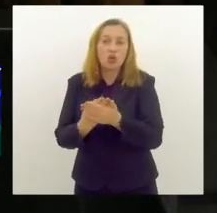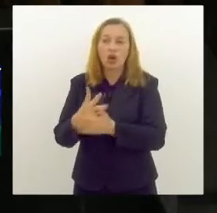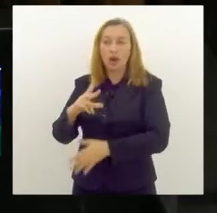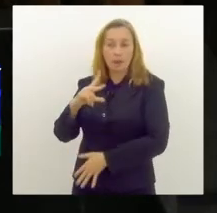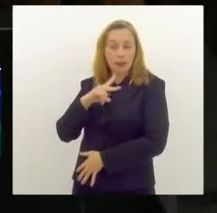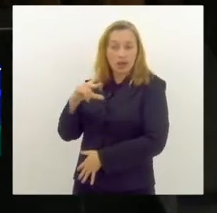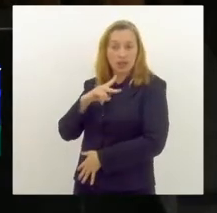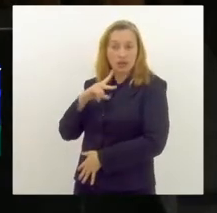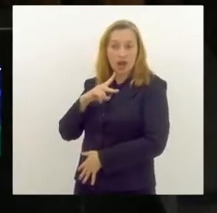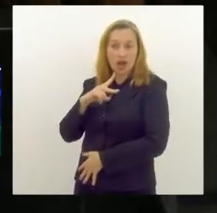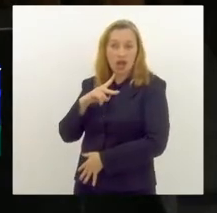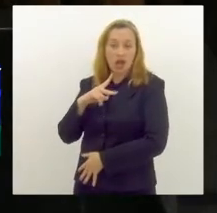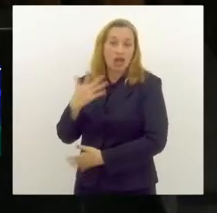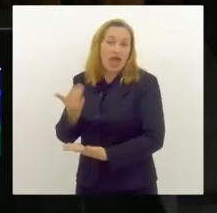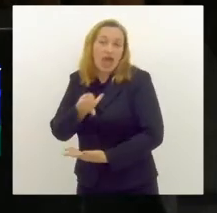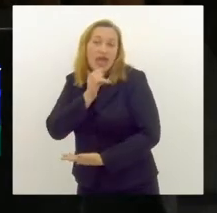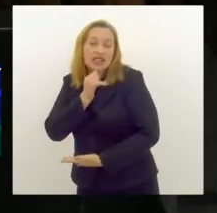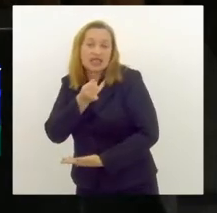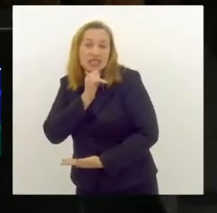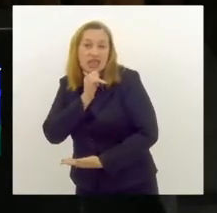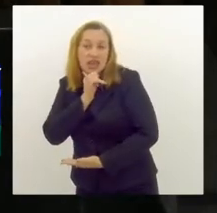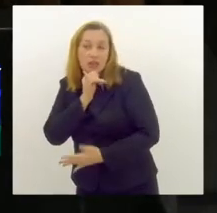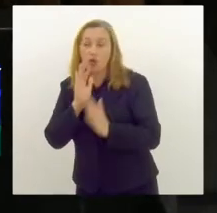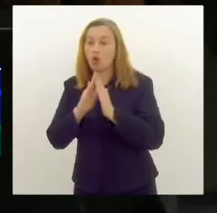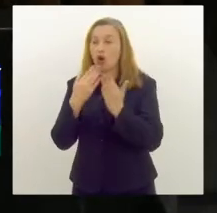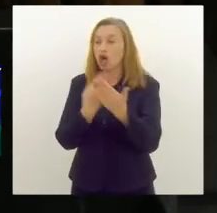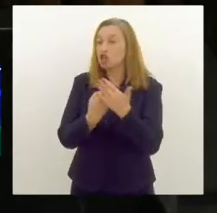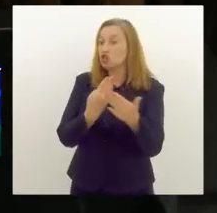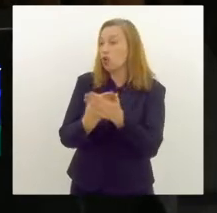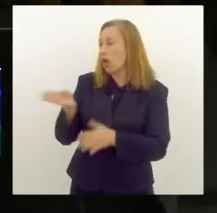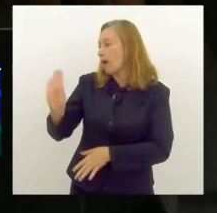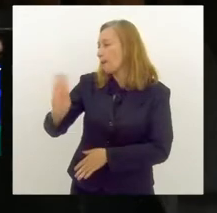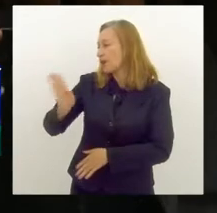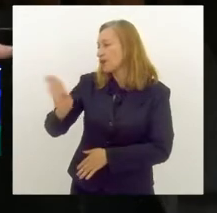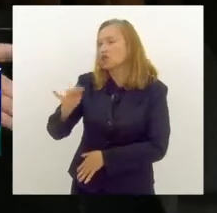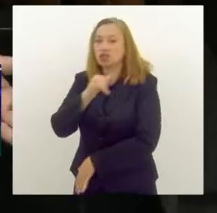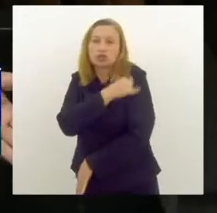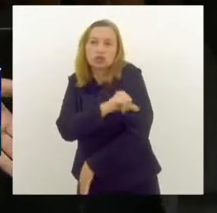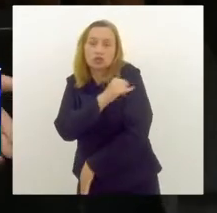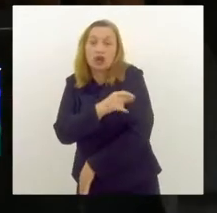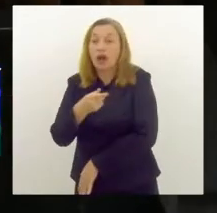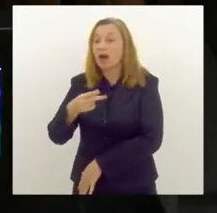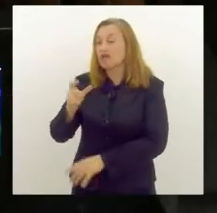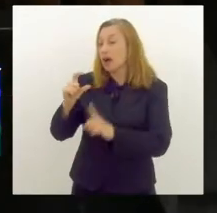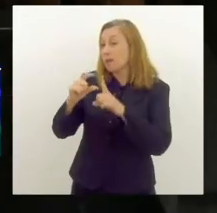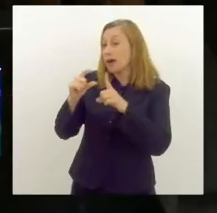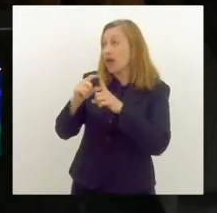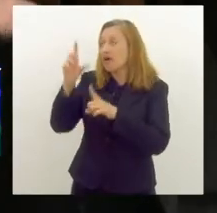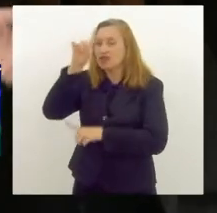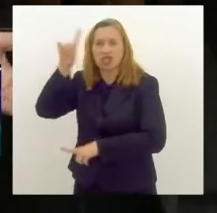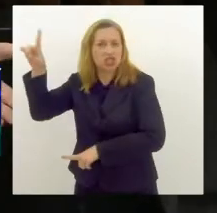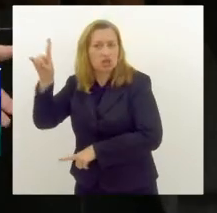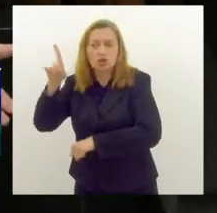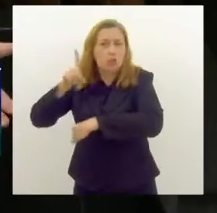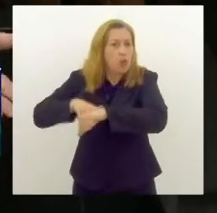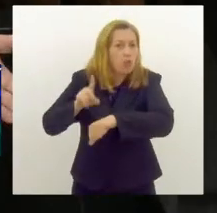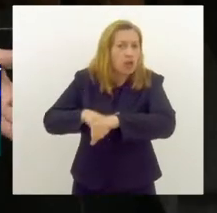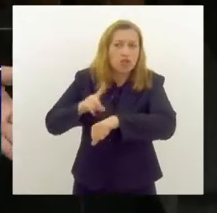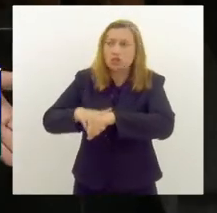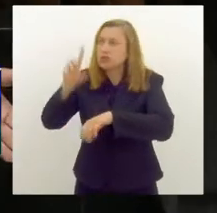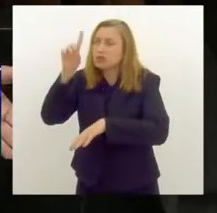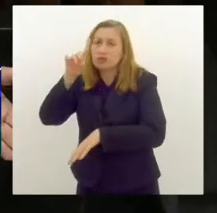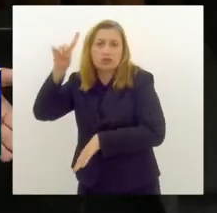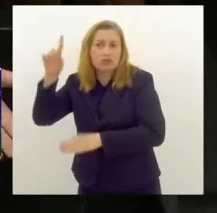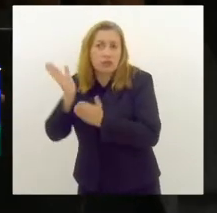Colégio Batista, o Colégio Batista no Rio de Janeiro sempre fala uma palavra de Deus, sempre tem momentos da palavra